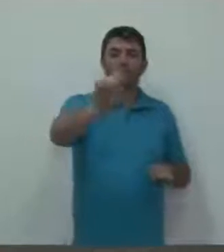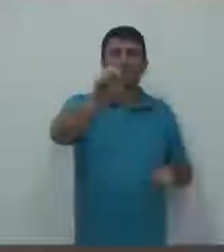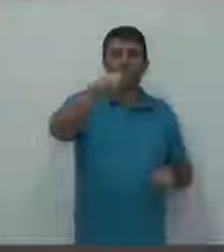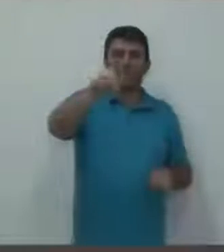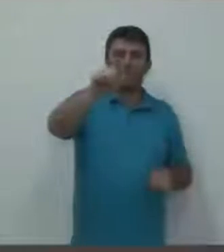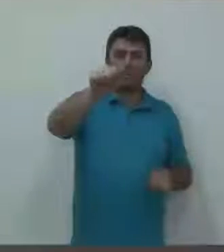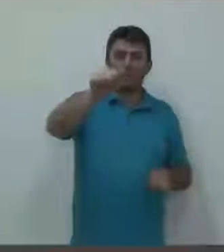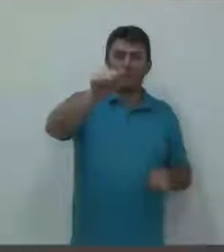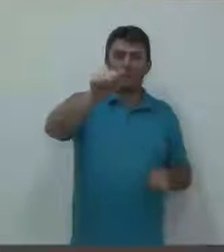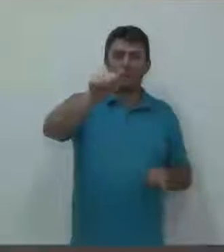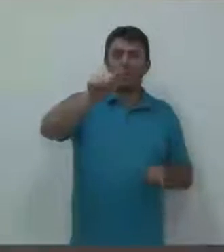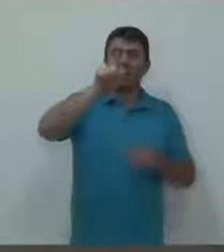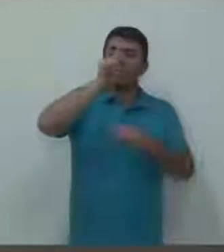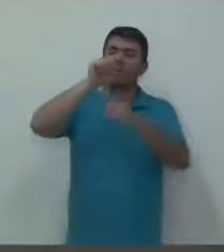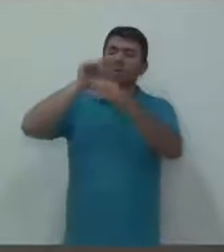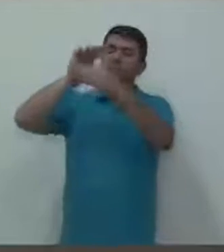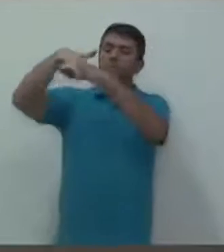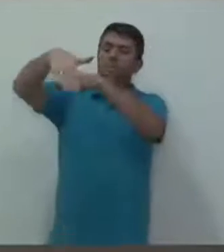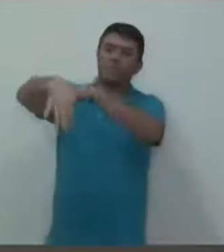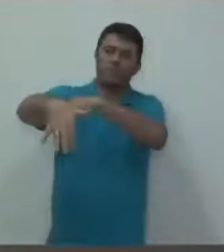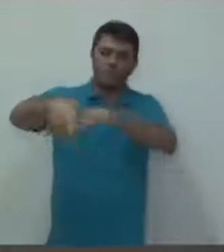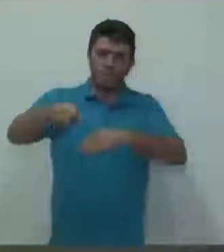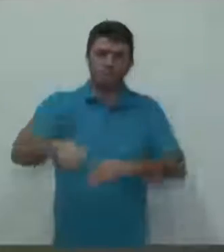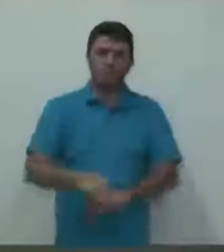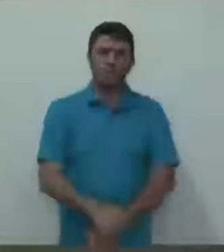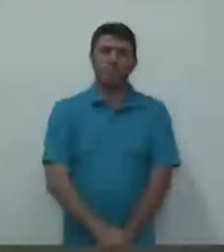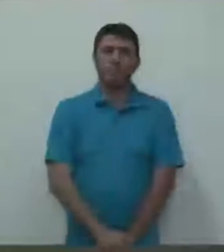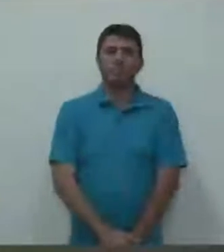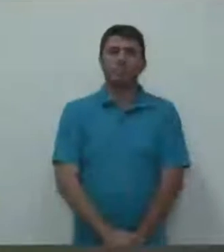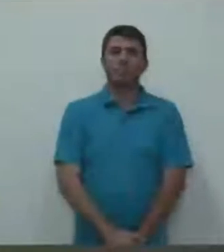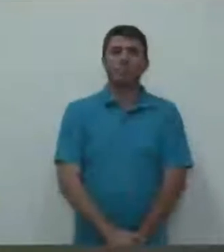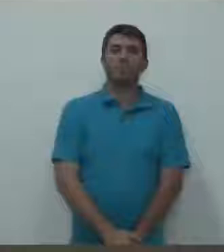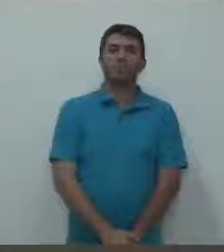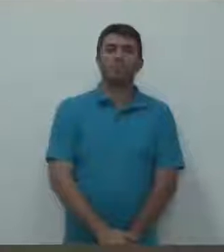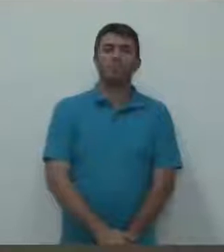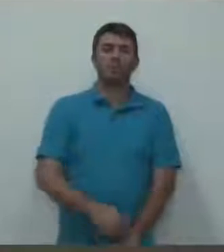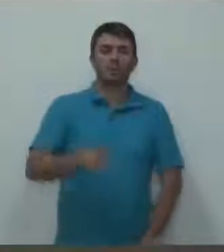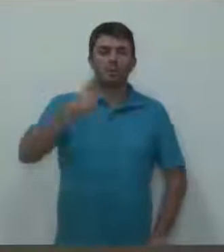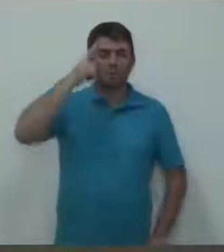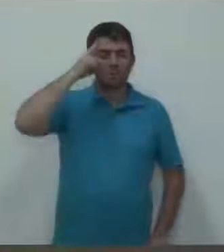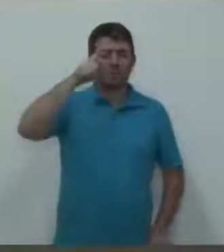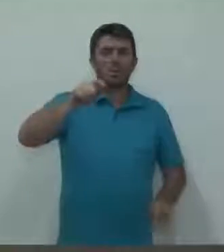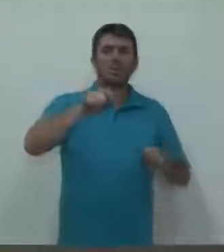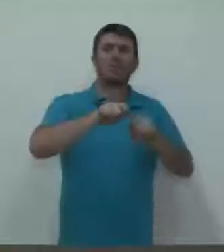rua, é Abrão Calil A1. Nós aqui falamos até a respeito de fazer uma emenda